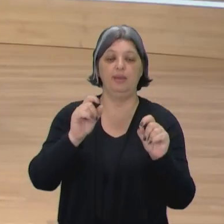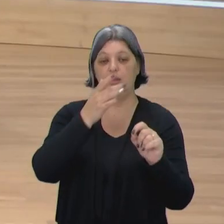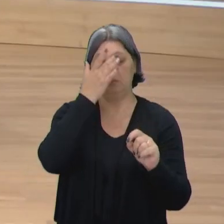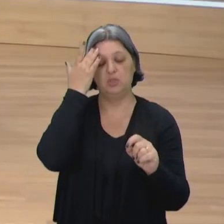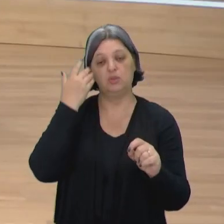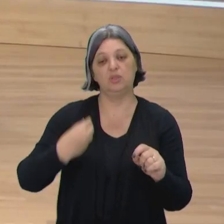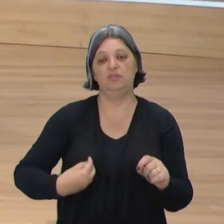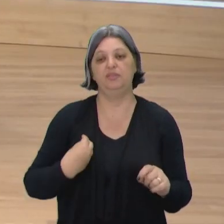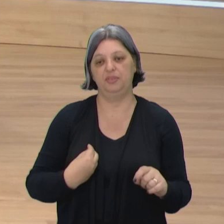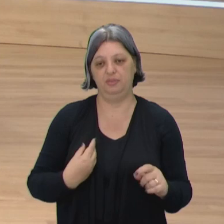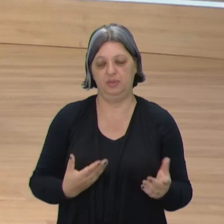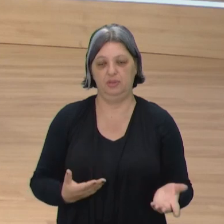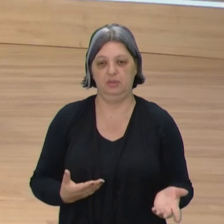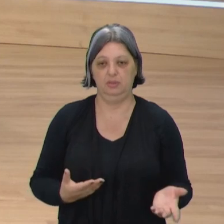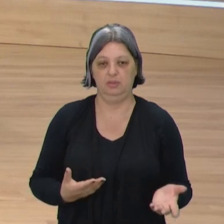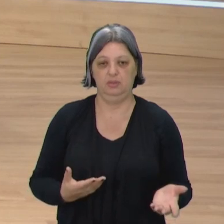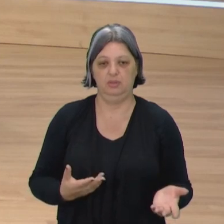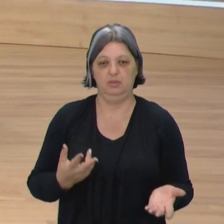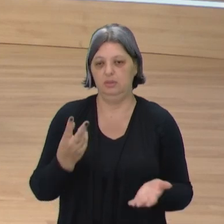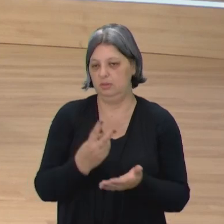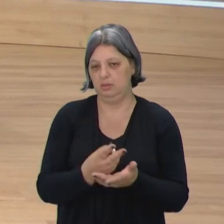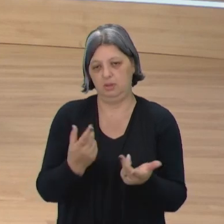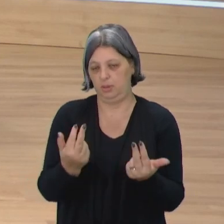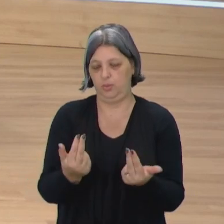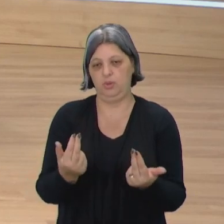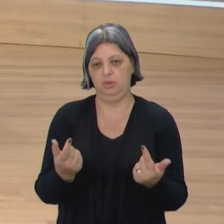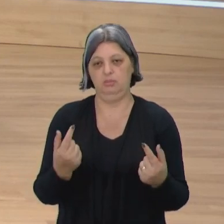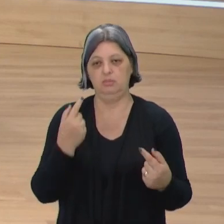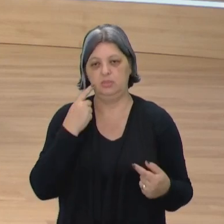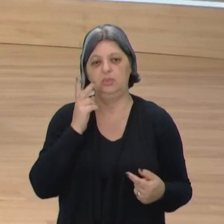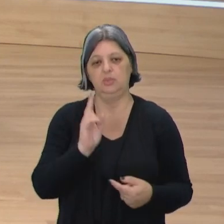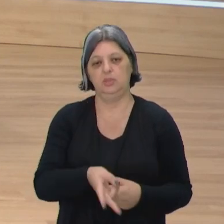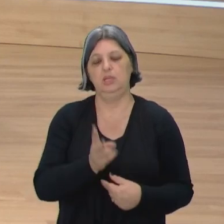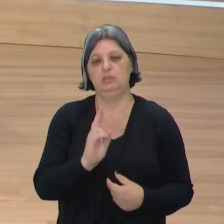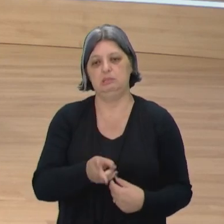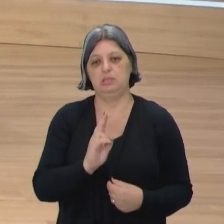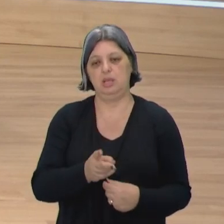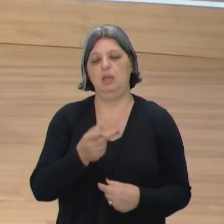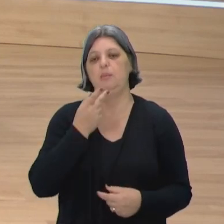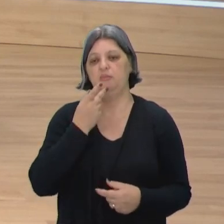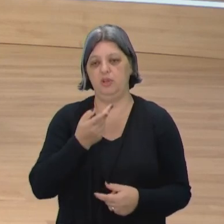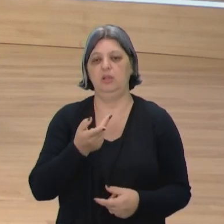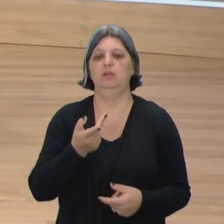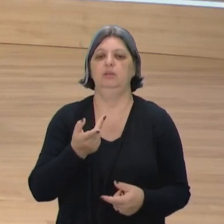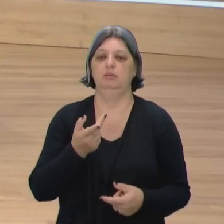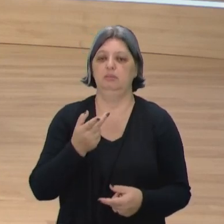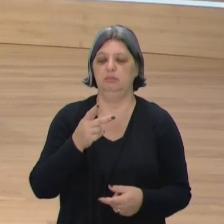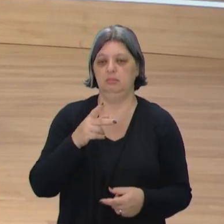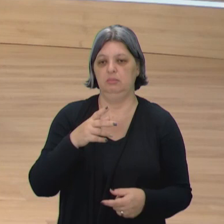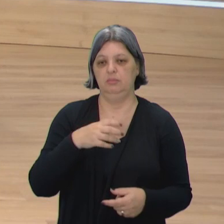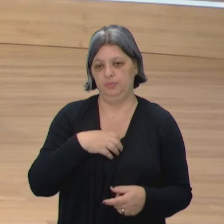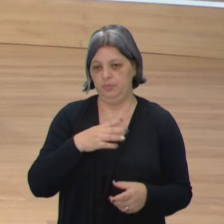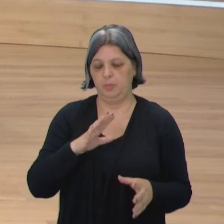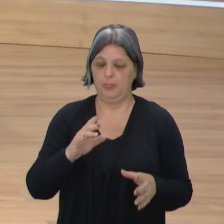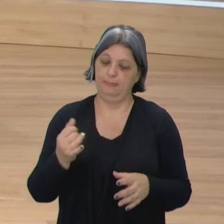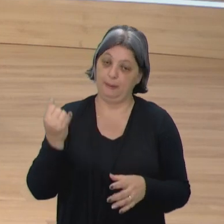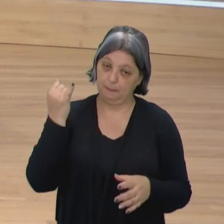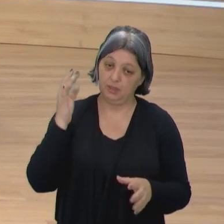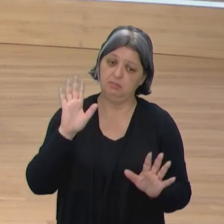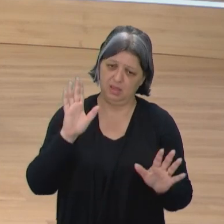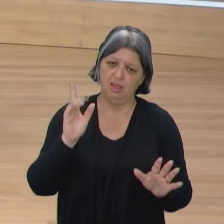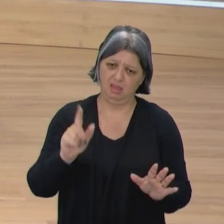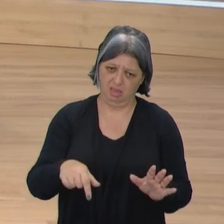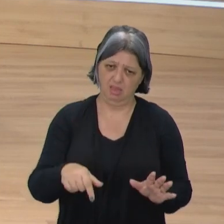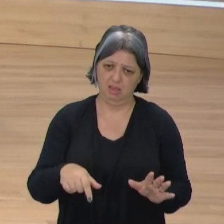morrendo muita gente. Seria a mesma coisa se hoje a gente continuasse aí frisando de forma intensa, não que não seja importante, ainda é,